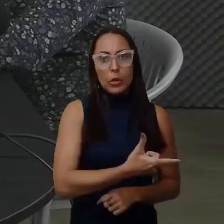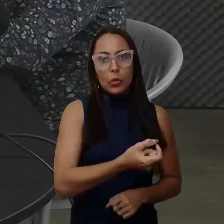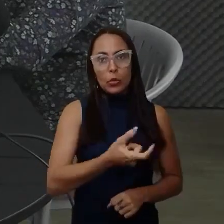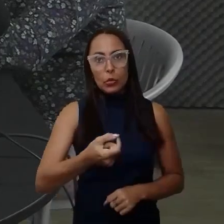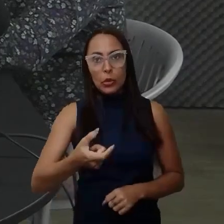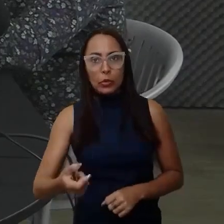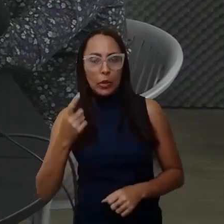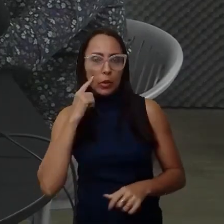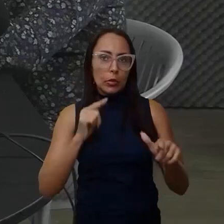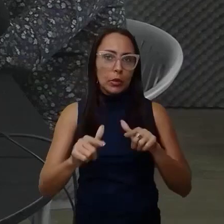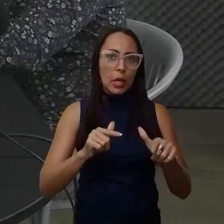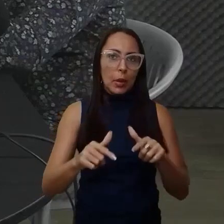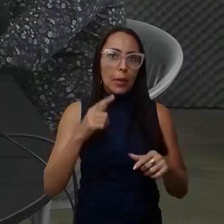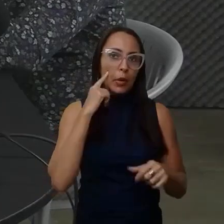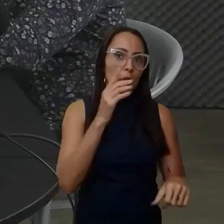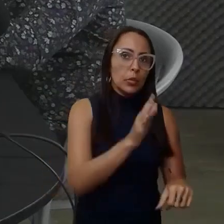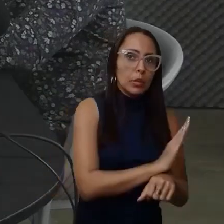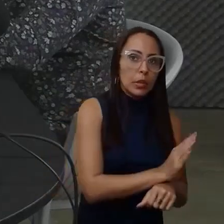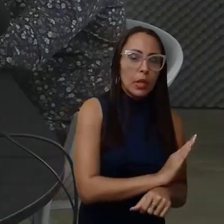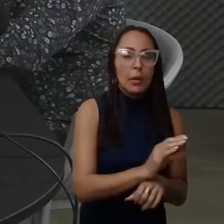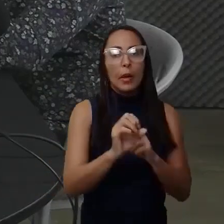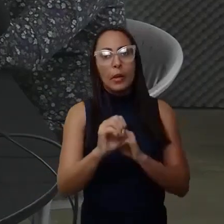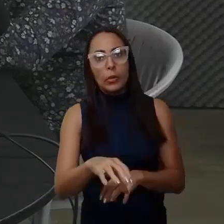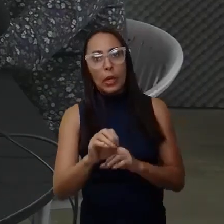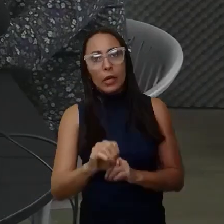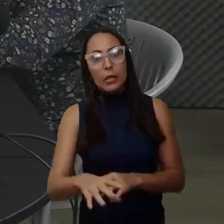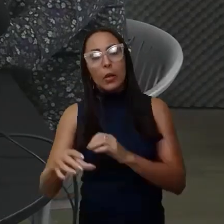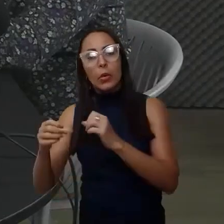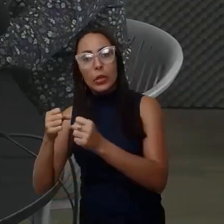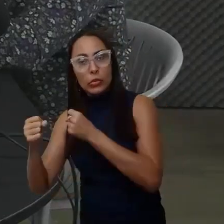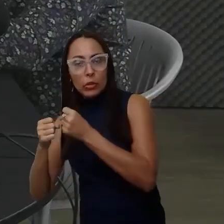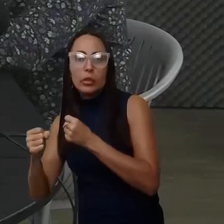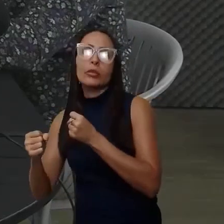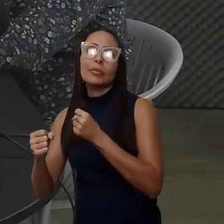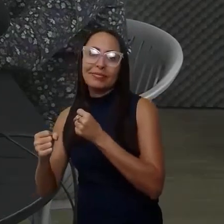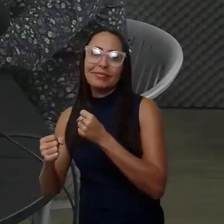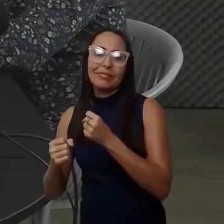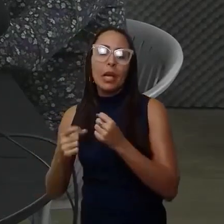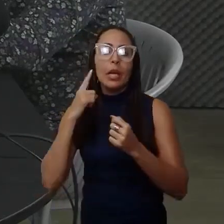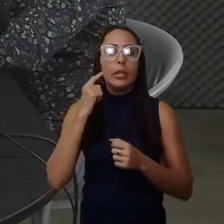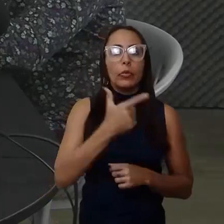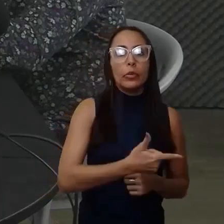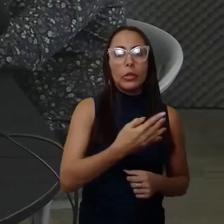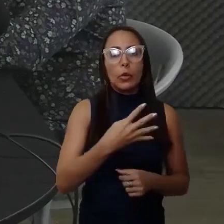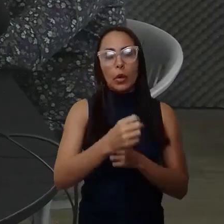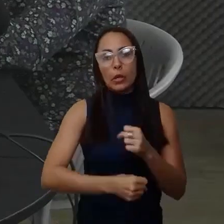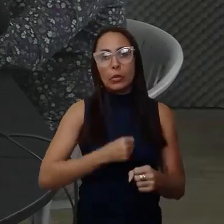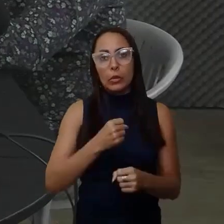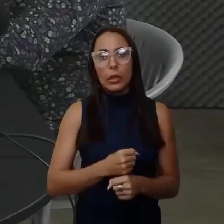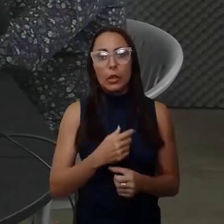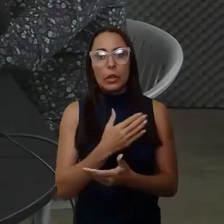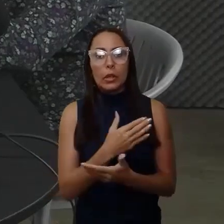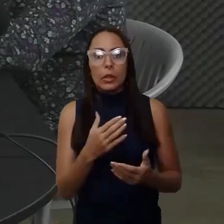cinema, cultura de maneira geral, educação e comunicação. Então, são 24 anos mais os 4 da